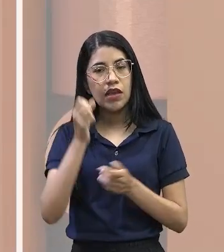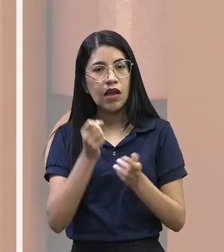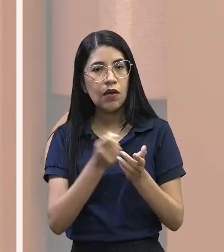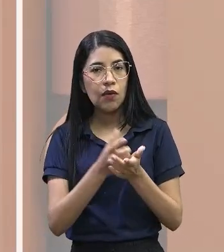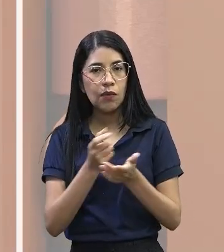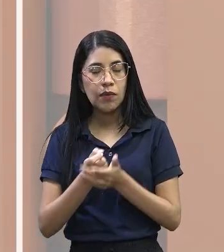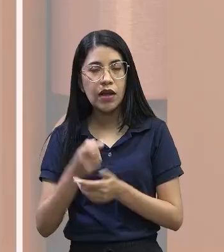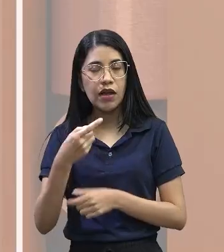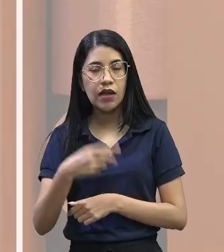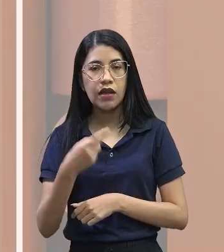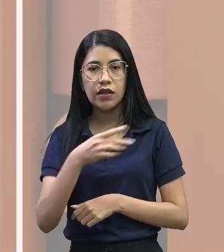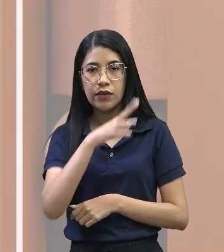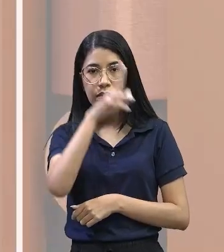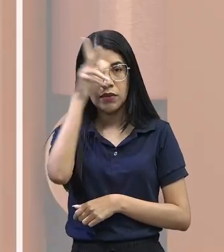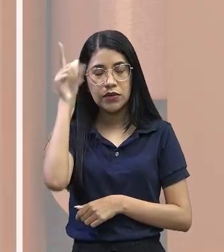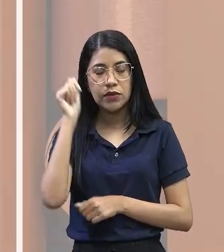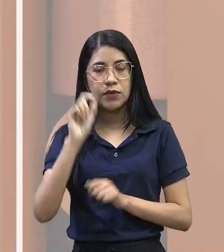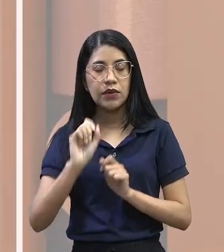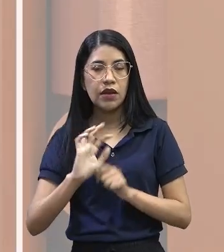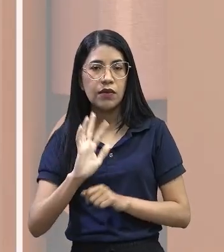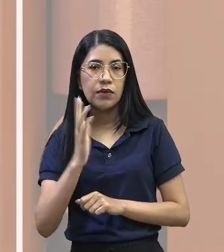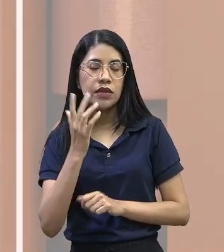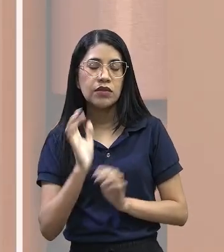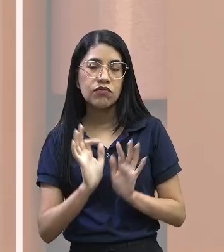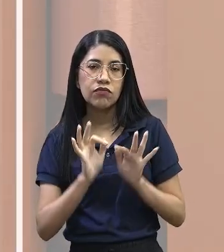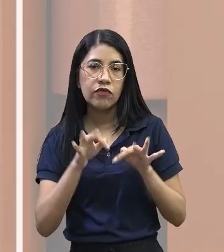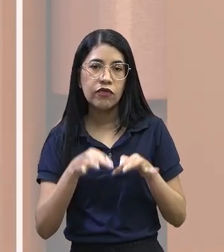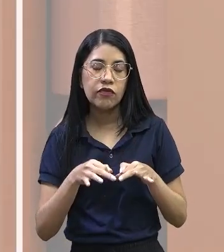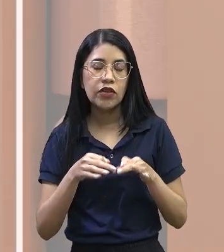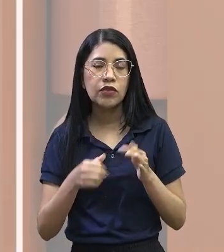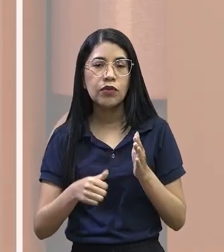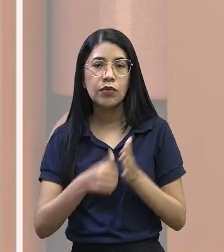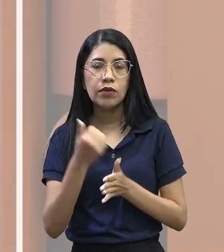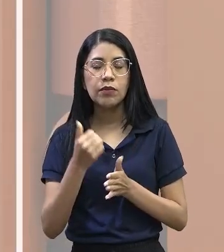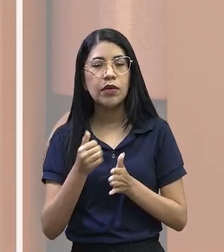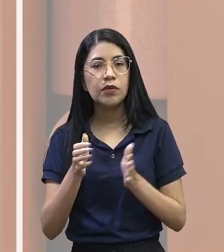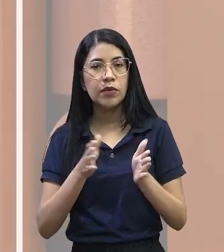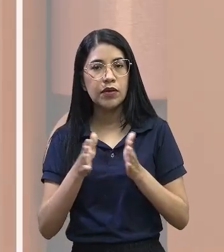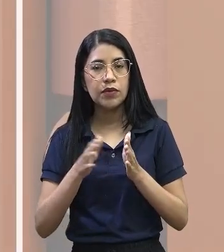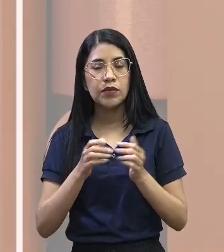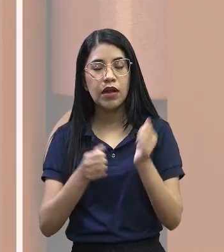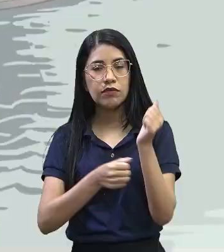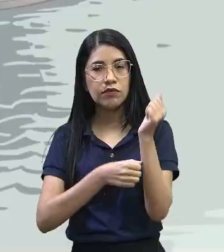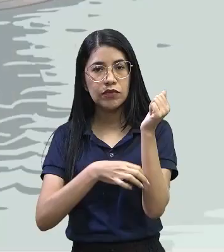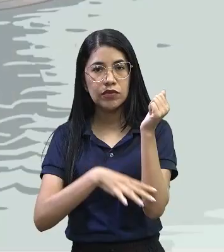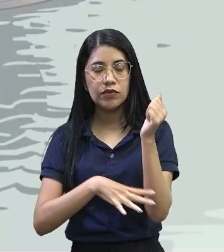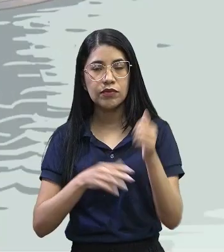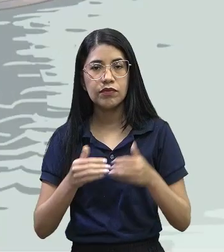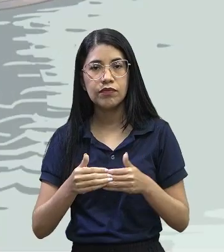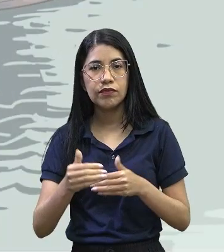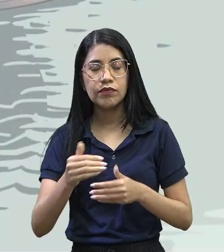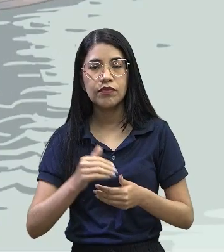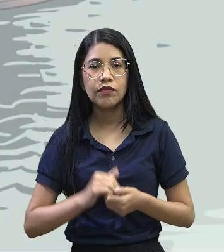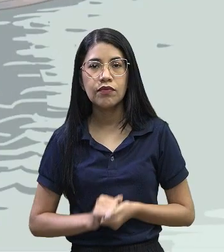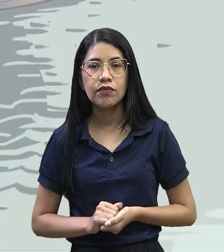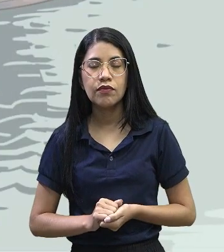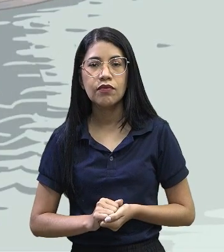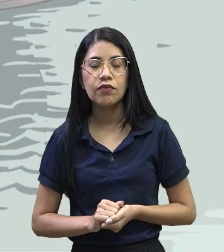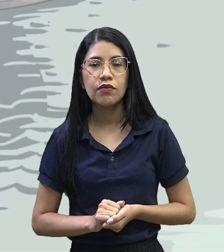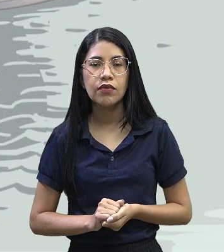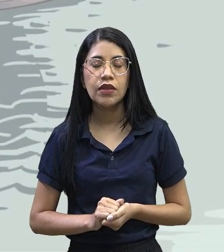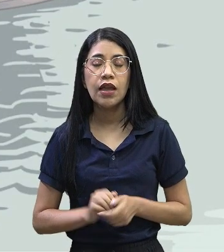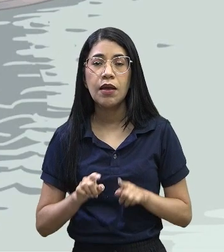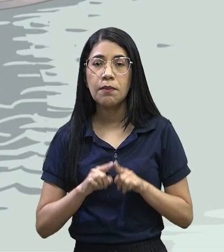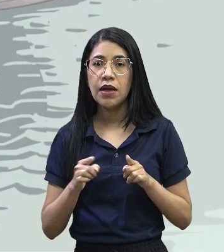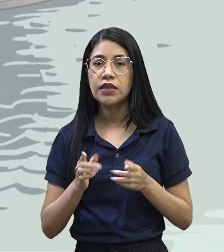látex da região amazônica, que ocasionou no fim do primeiro boom da borracha. Vamos adiante com o texto. Mas existia